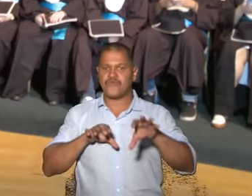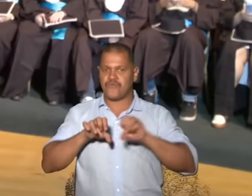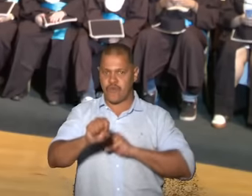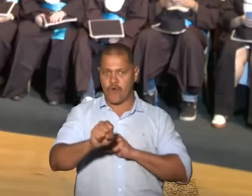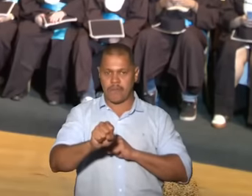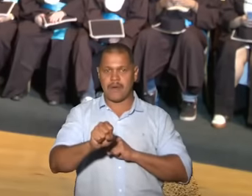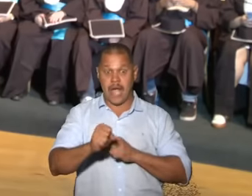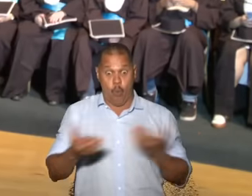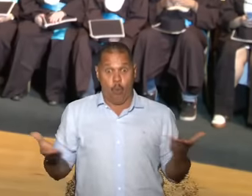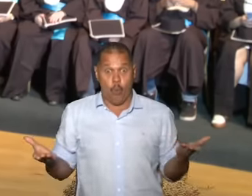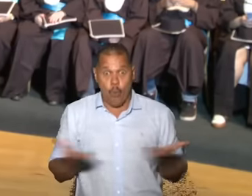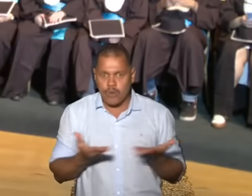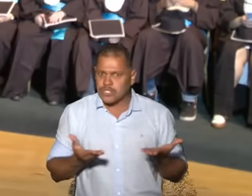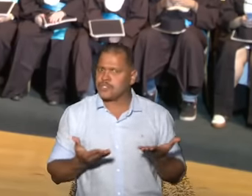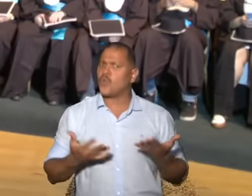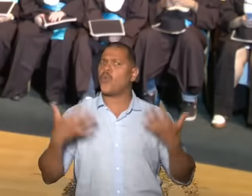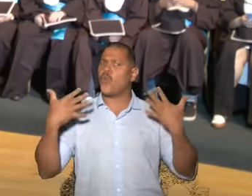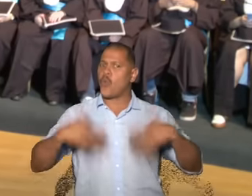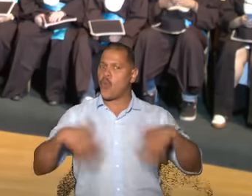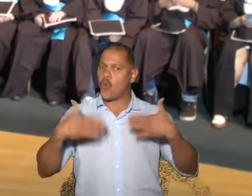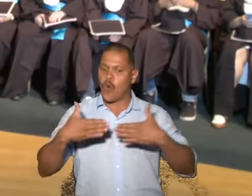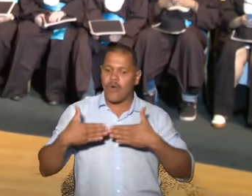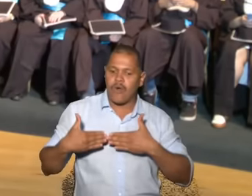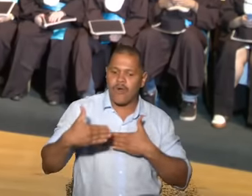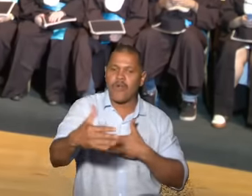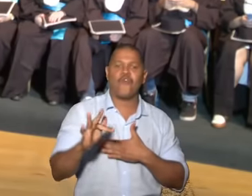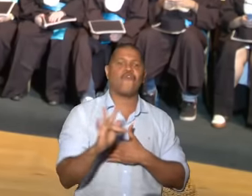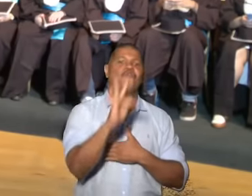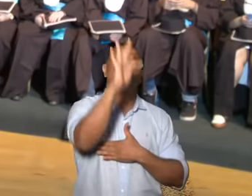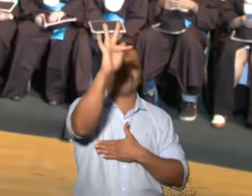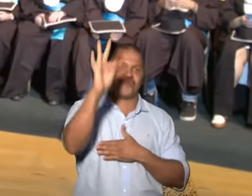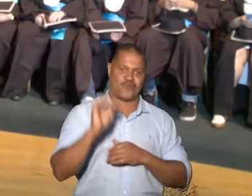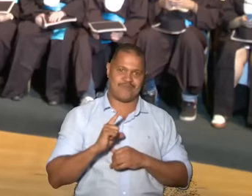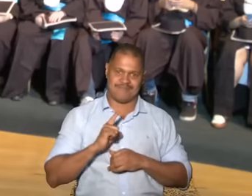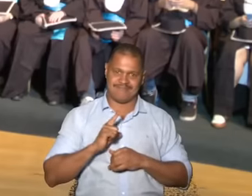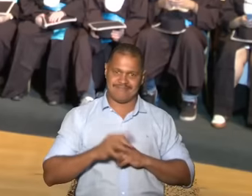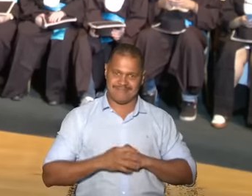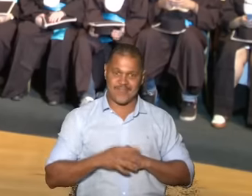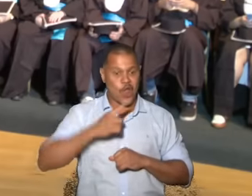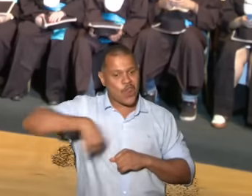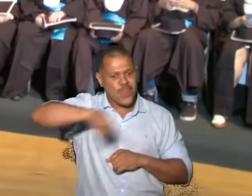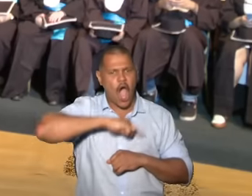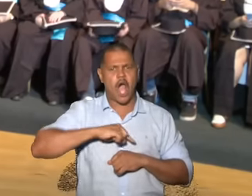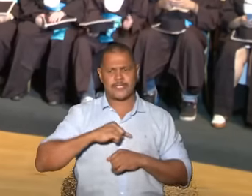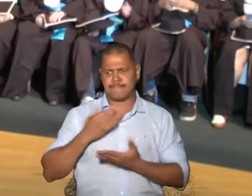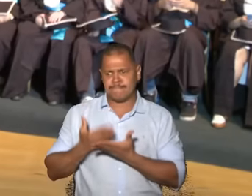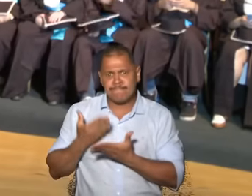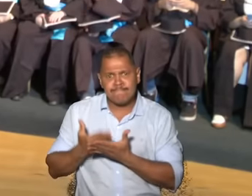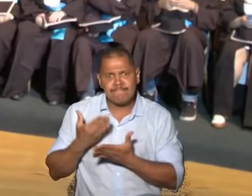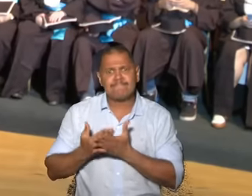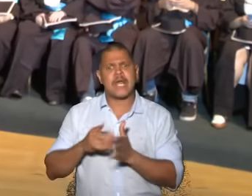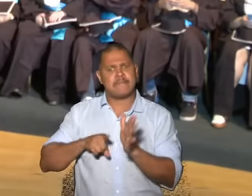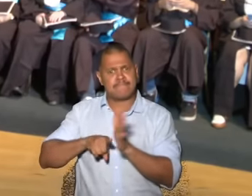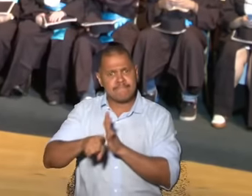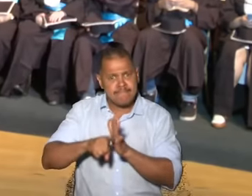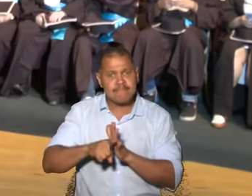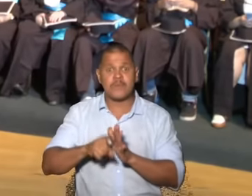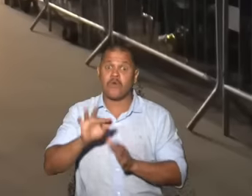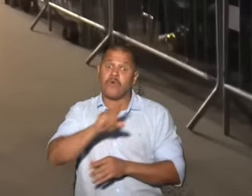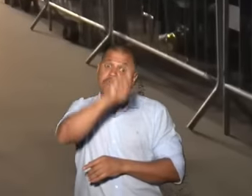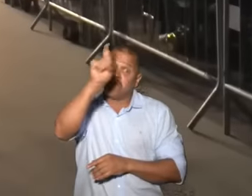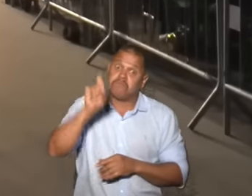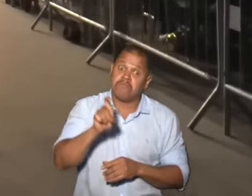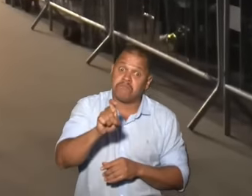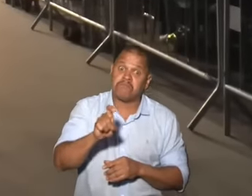tempo presente é um ponto de partida para o futuro e que devemos nos preparar para outras travessias e